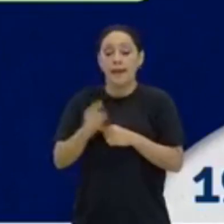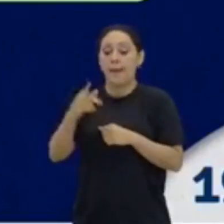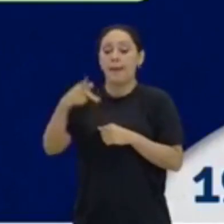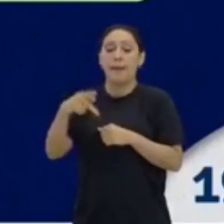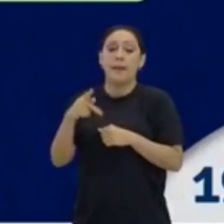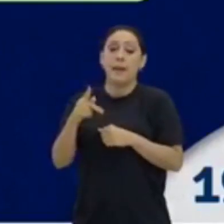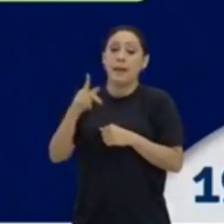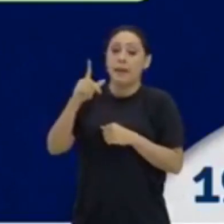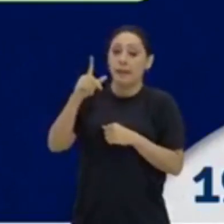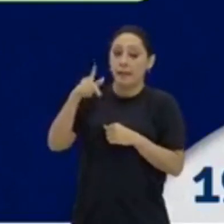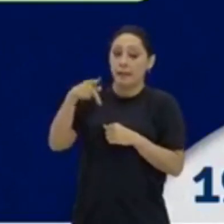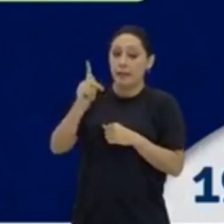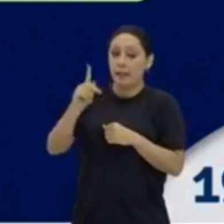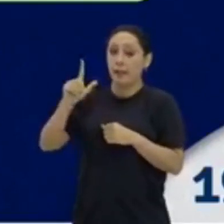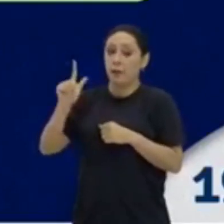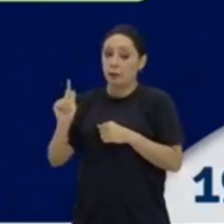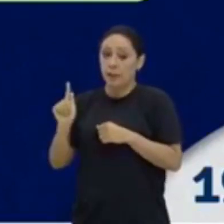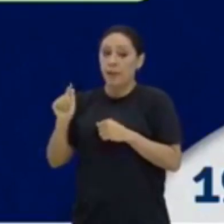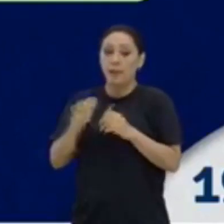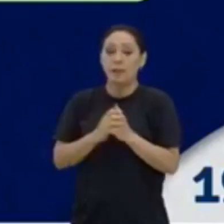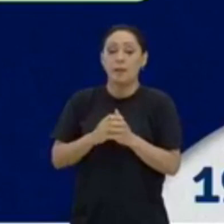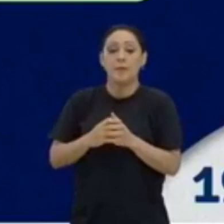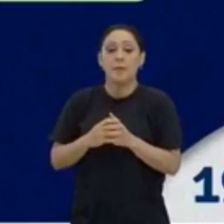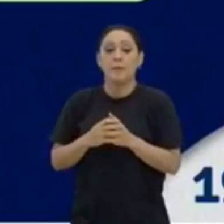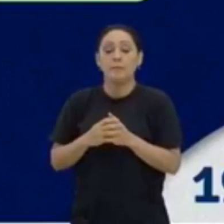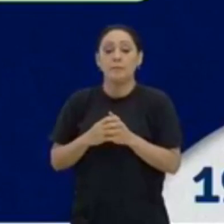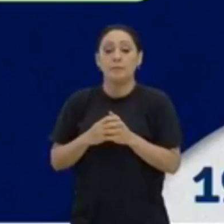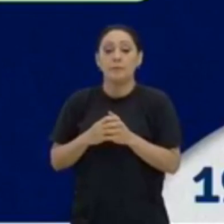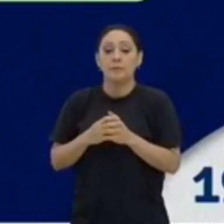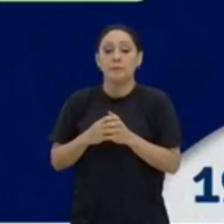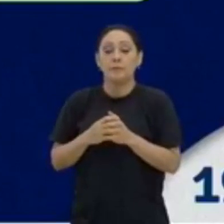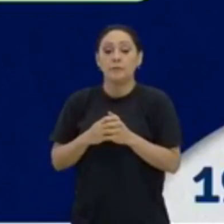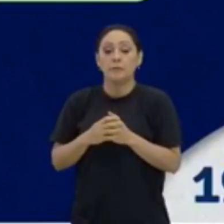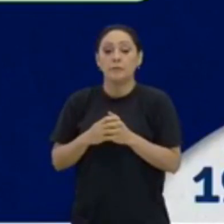bem? É o quilograma. Os valores maiores...